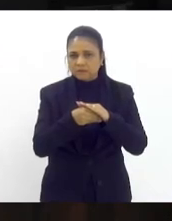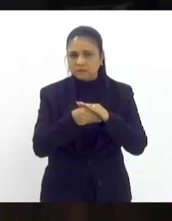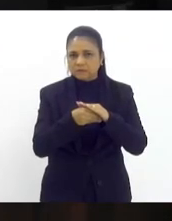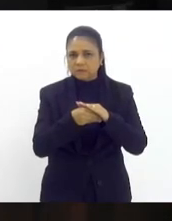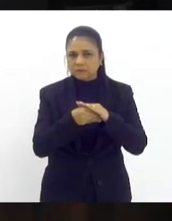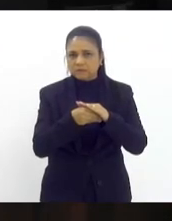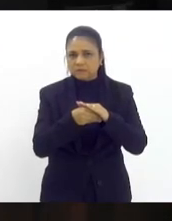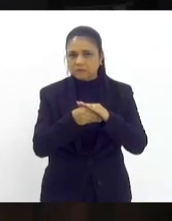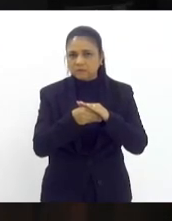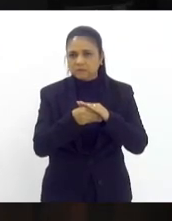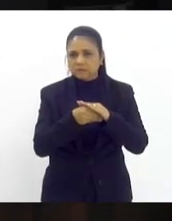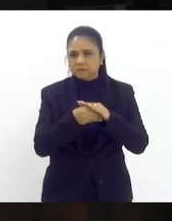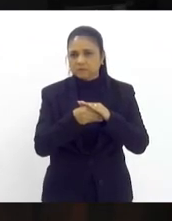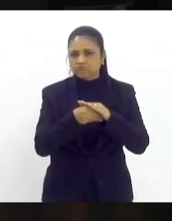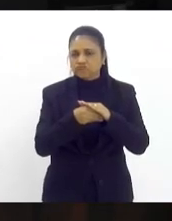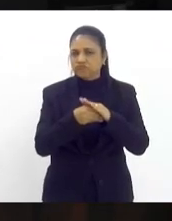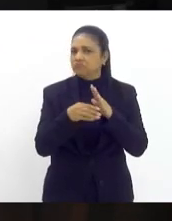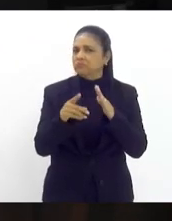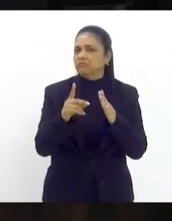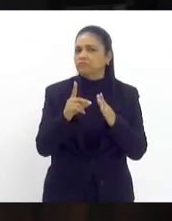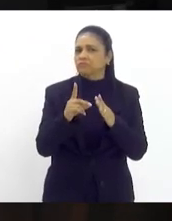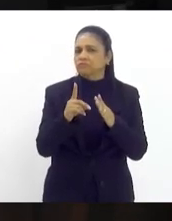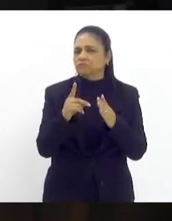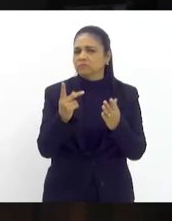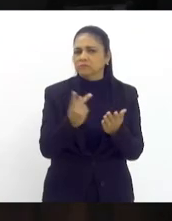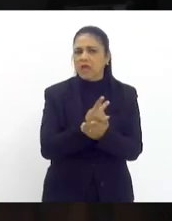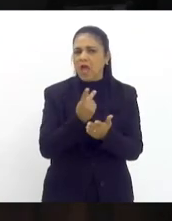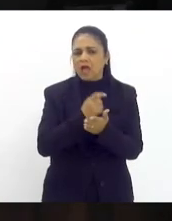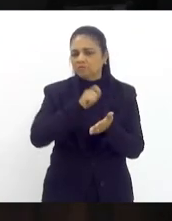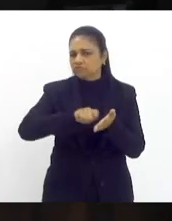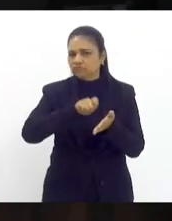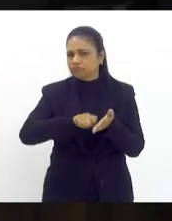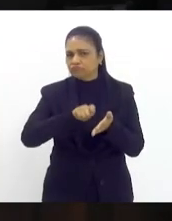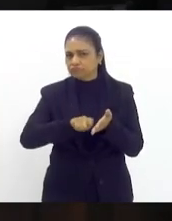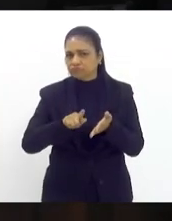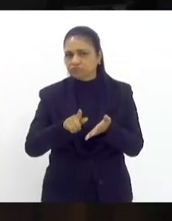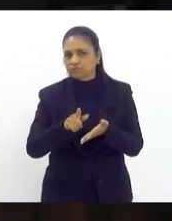que dia do é só tá errado escrito errado